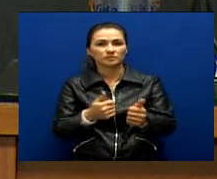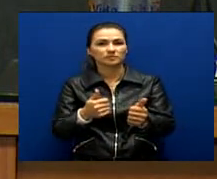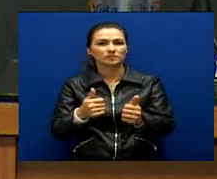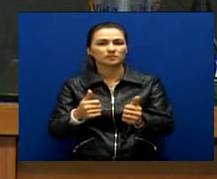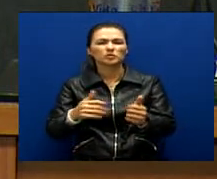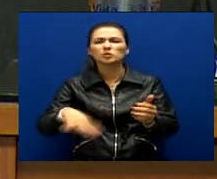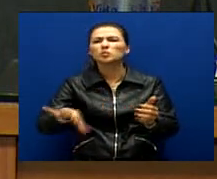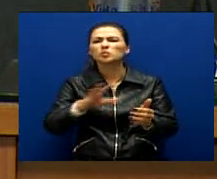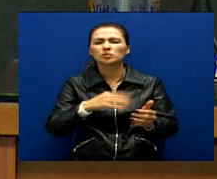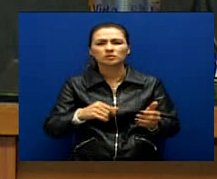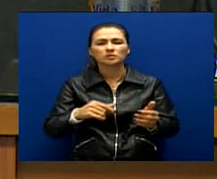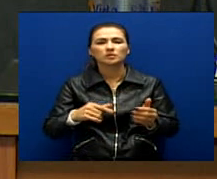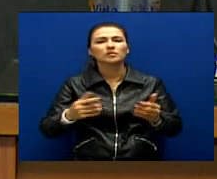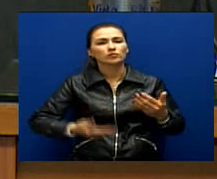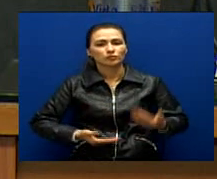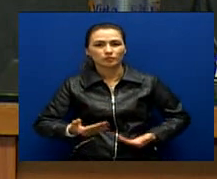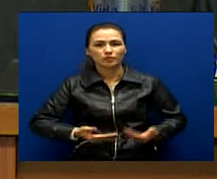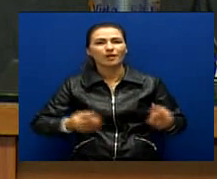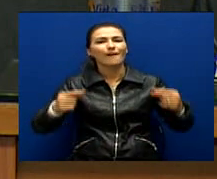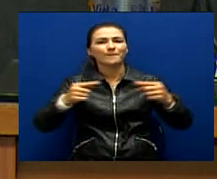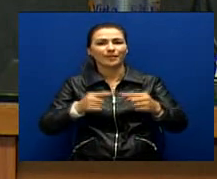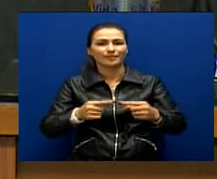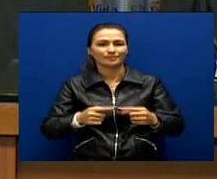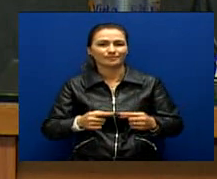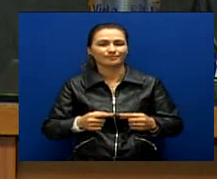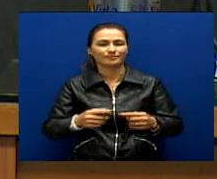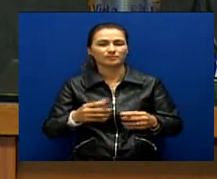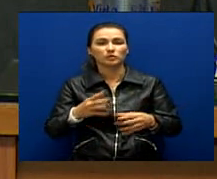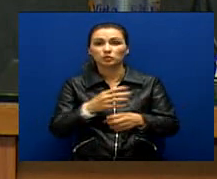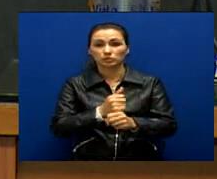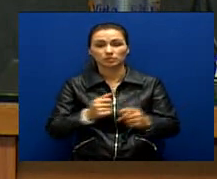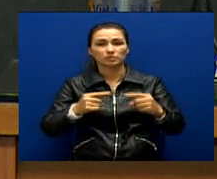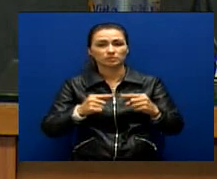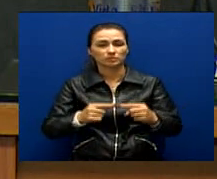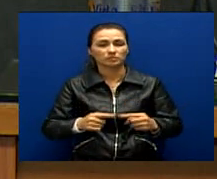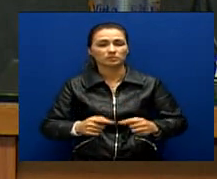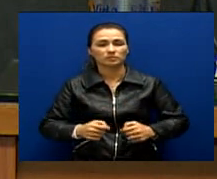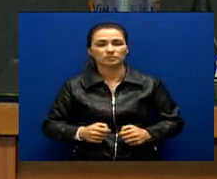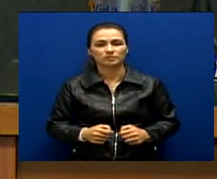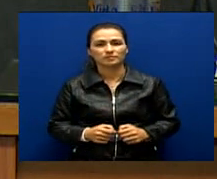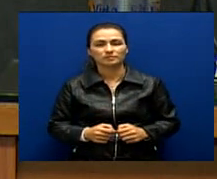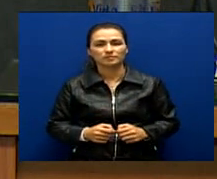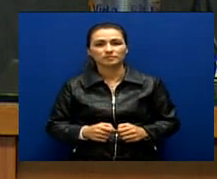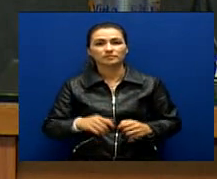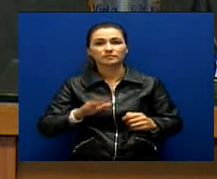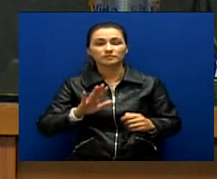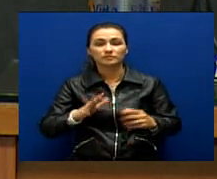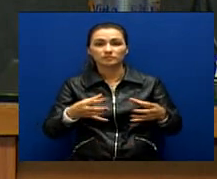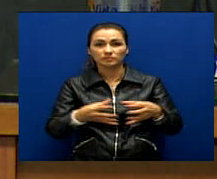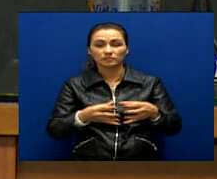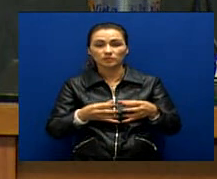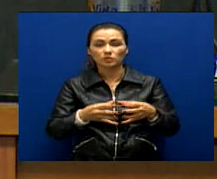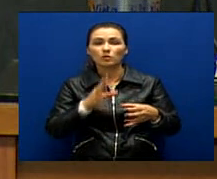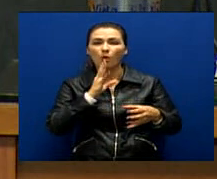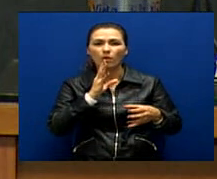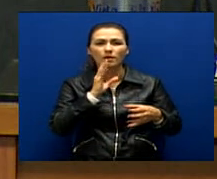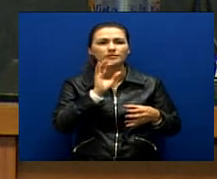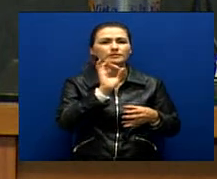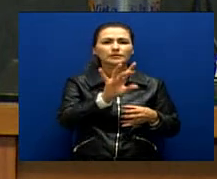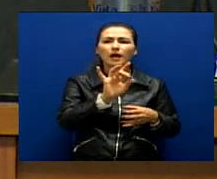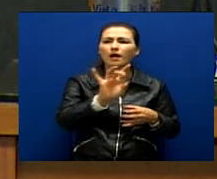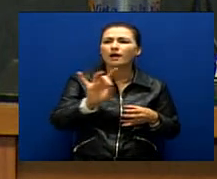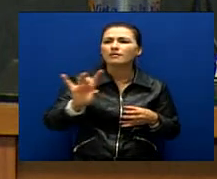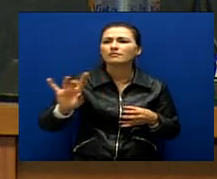campinas também bastante sobrecarga e que essa equipe tem condição de conhecer o seu território sobre o responsável